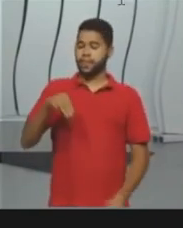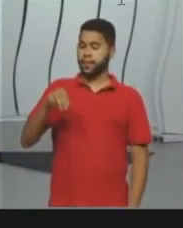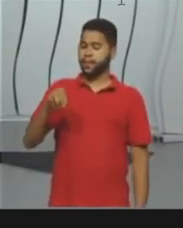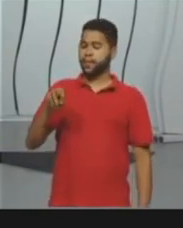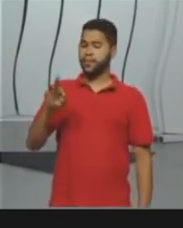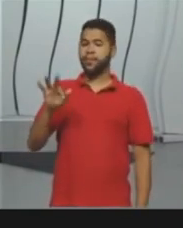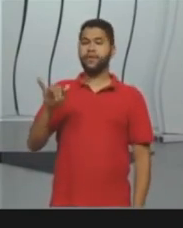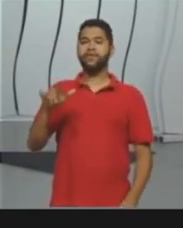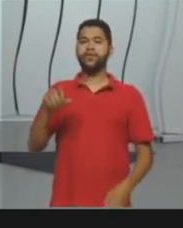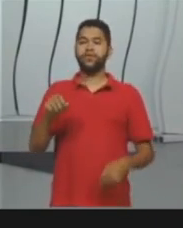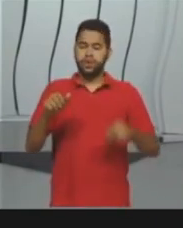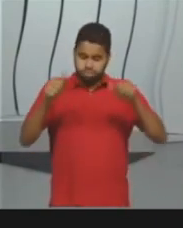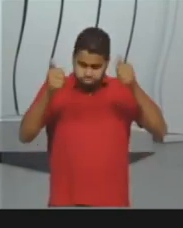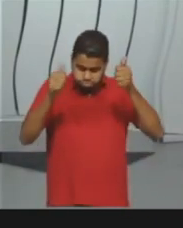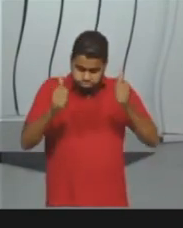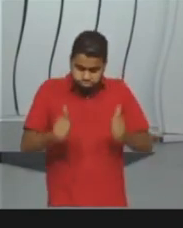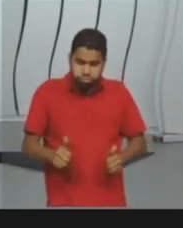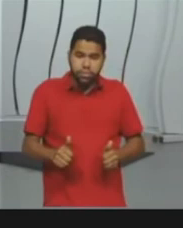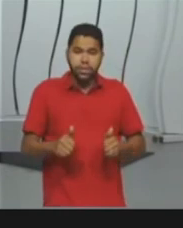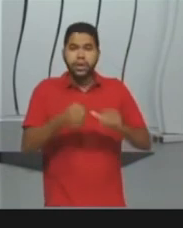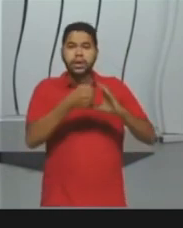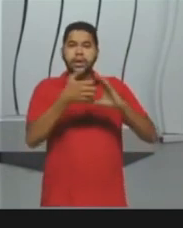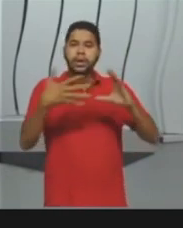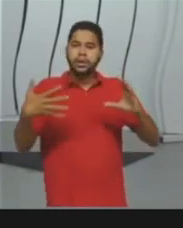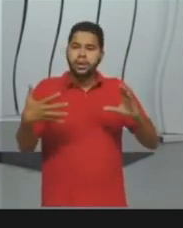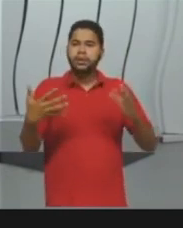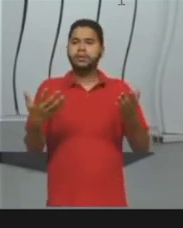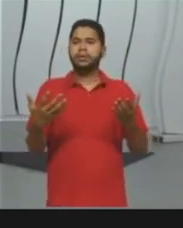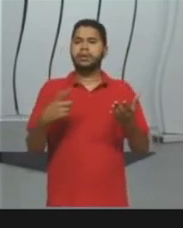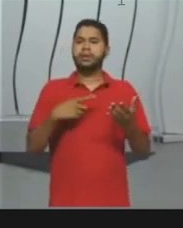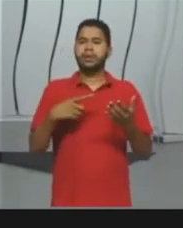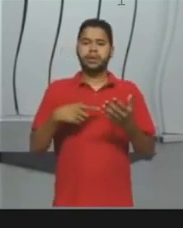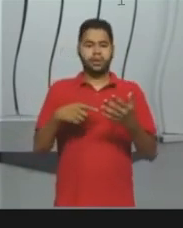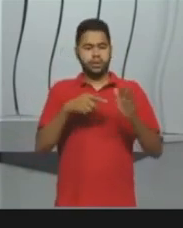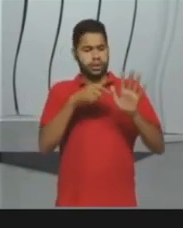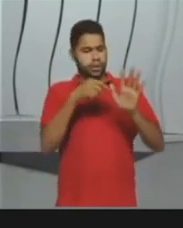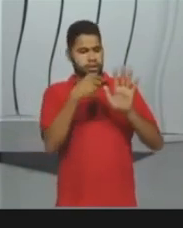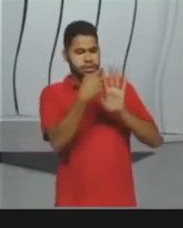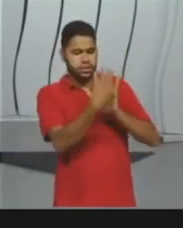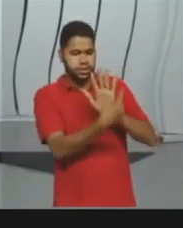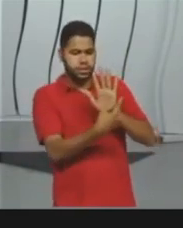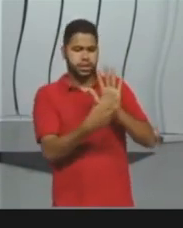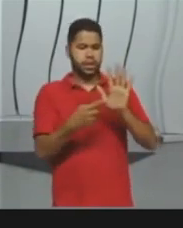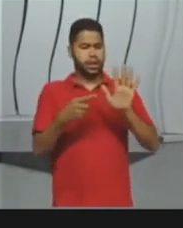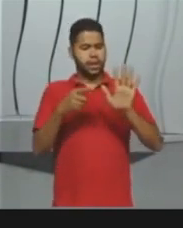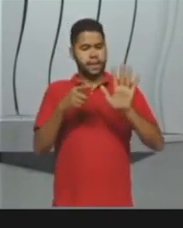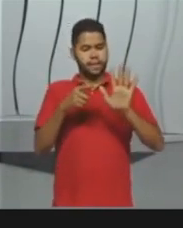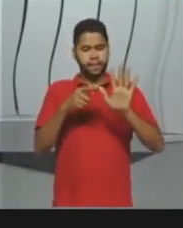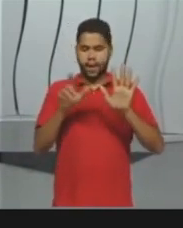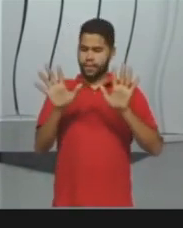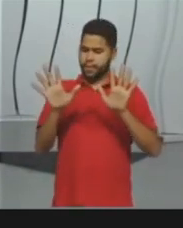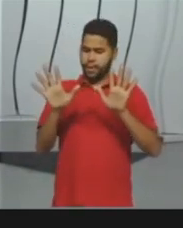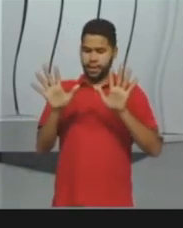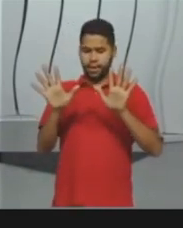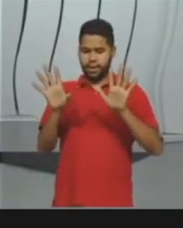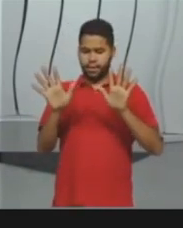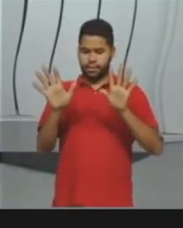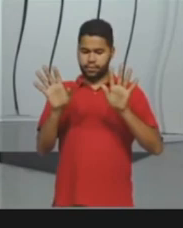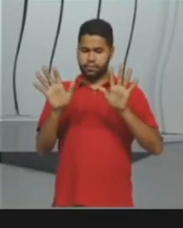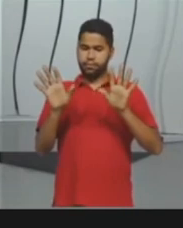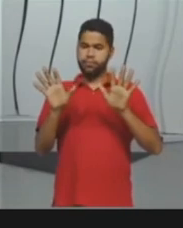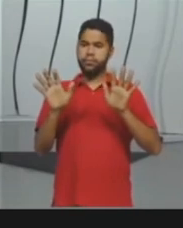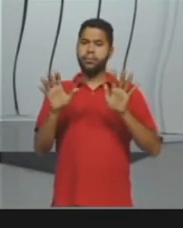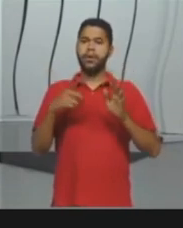Animalia. E a morfologia, que são essas características mais visíveis, né? Tem 5 dedos, tem polegar